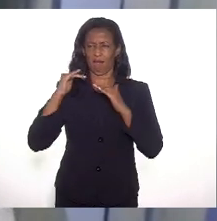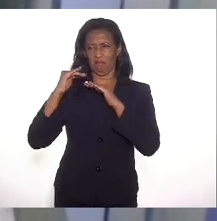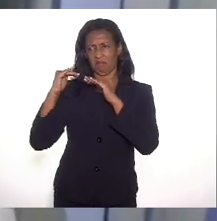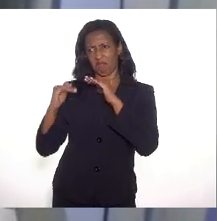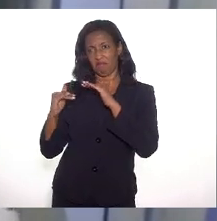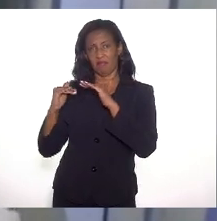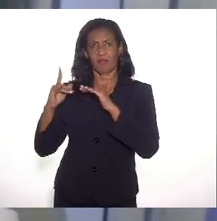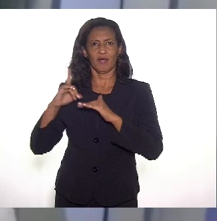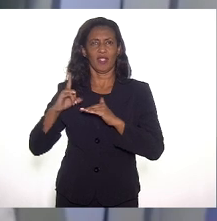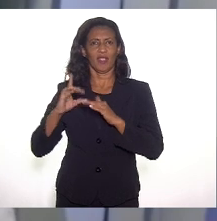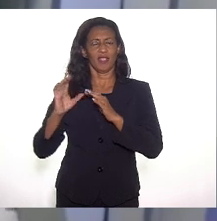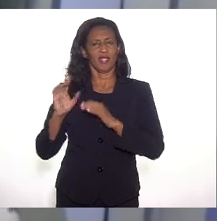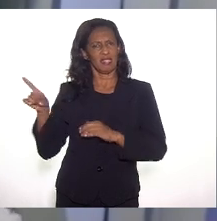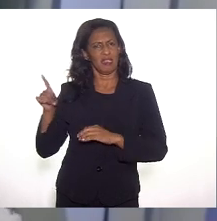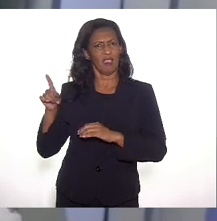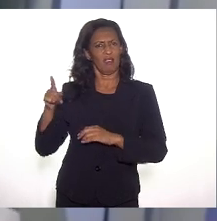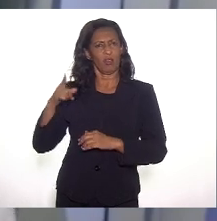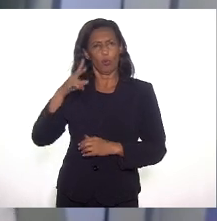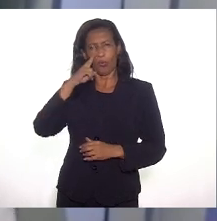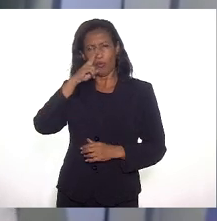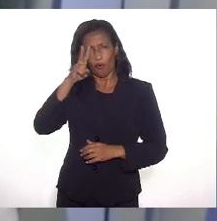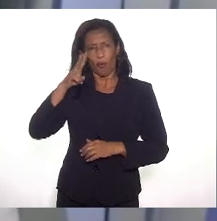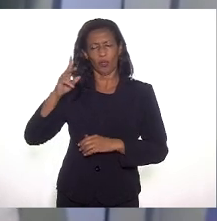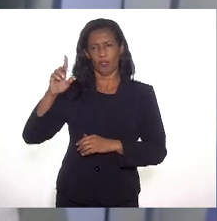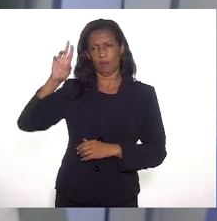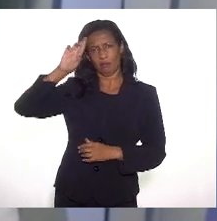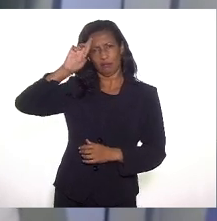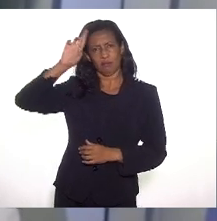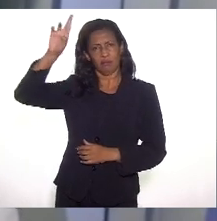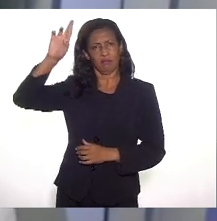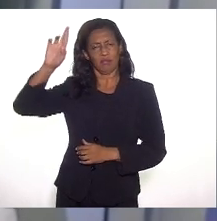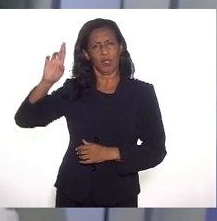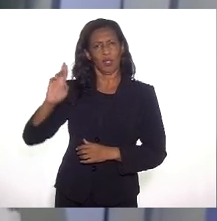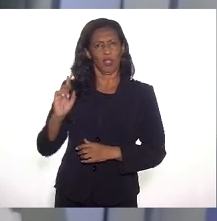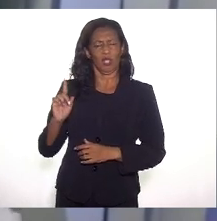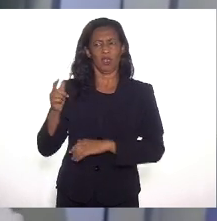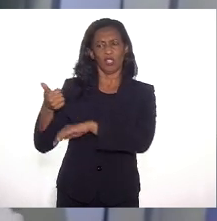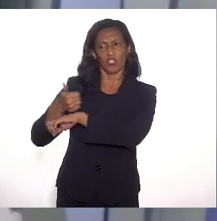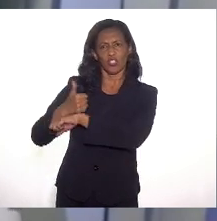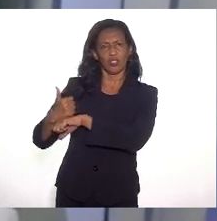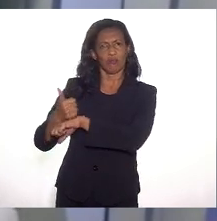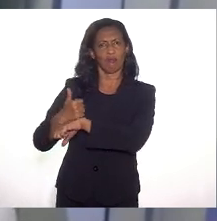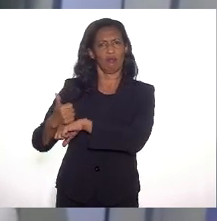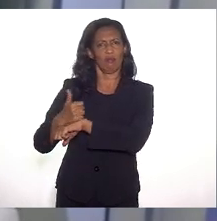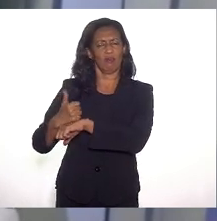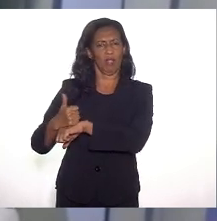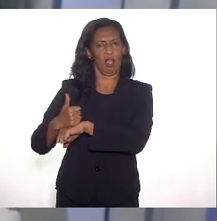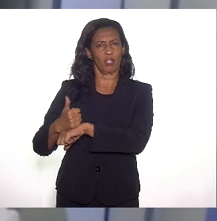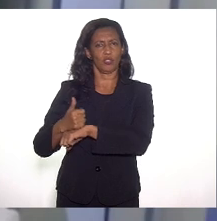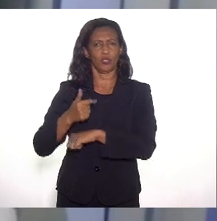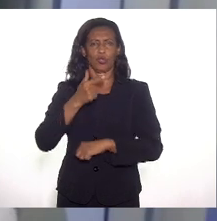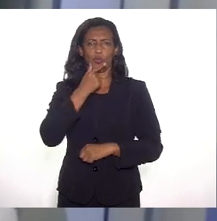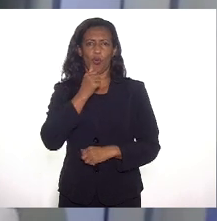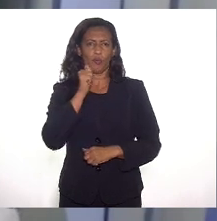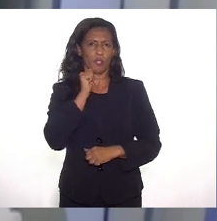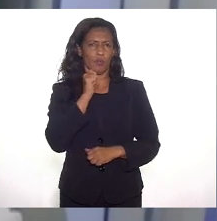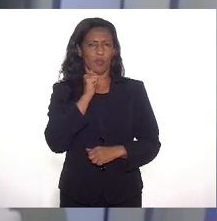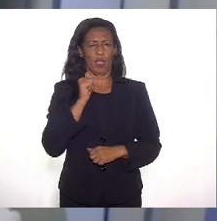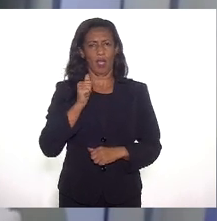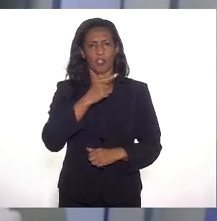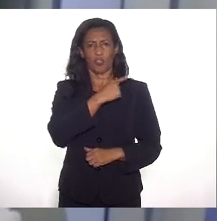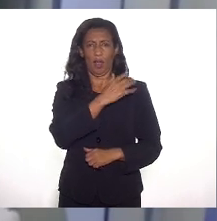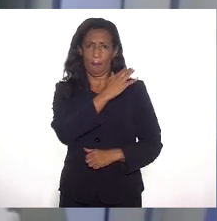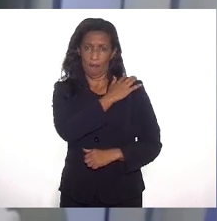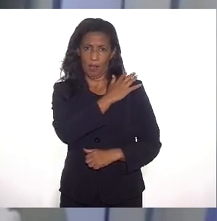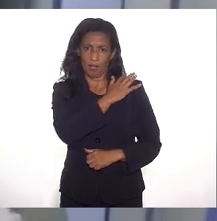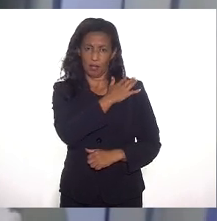tenha liderado um movimento em defesa da dignidade de marinheiros e marinheiras. Não era um movimento, deputada